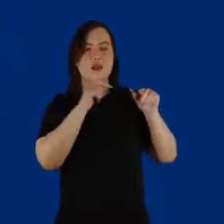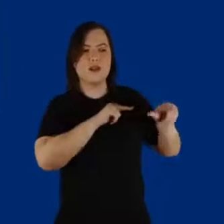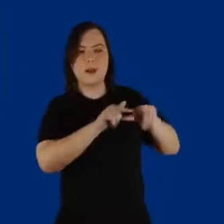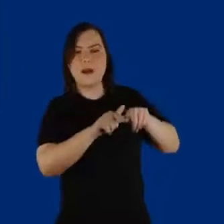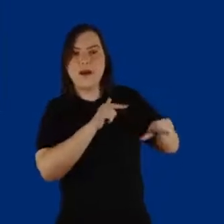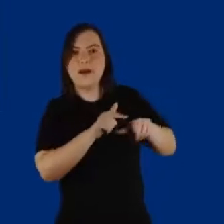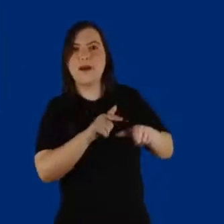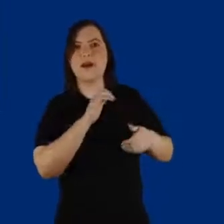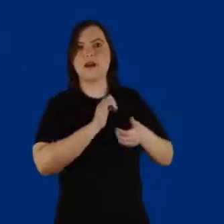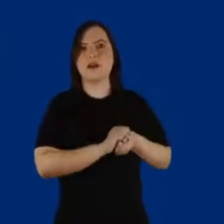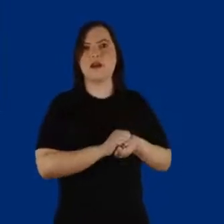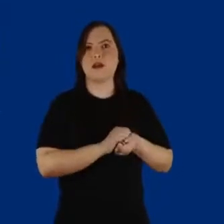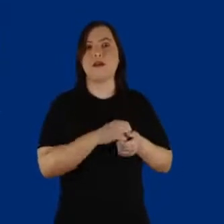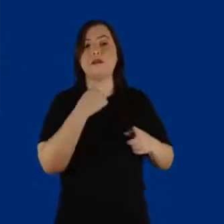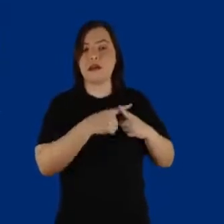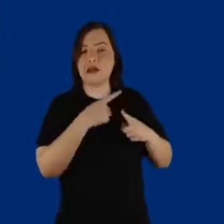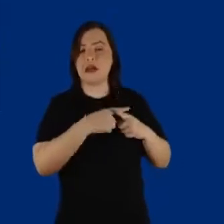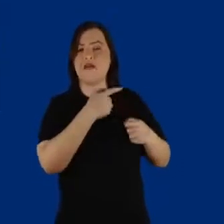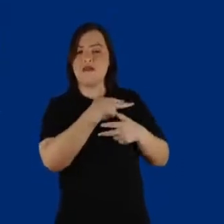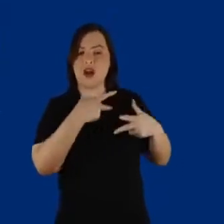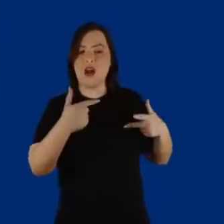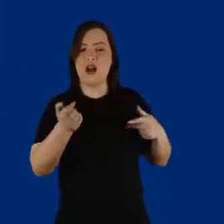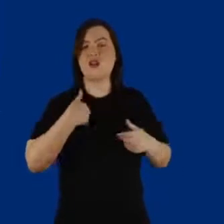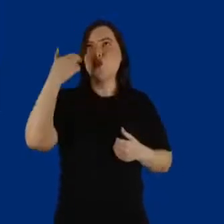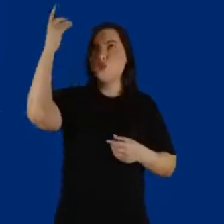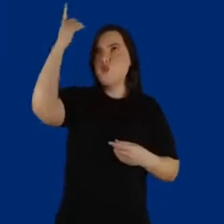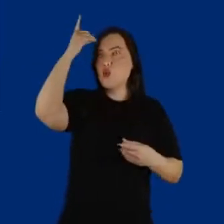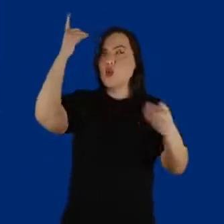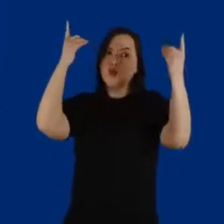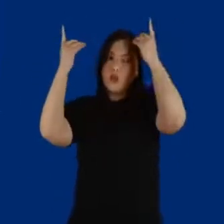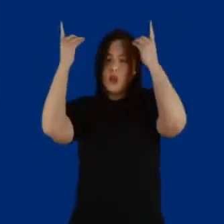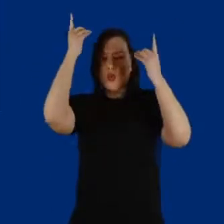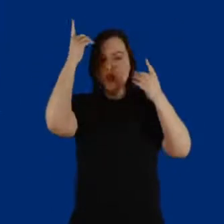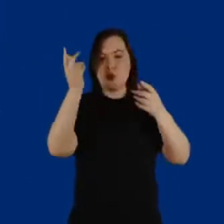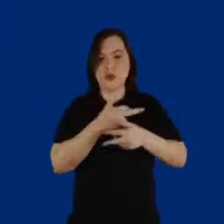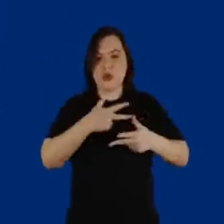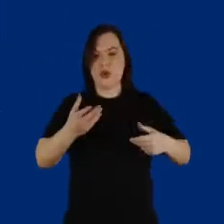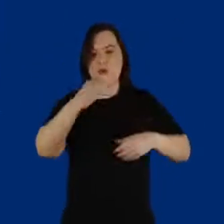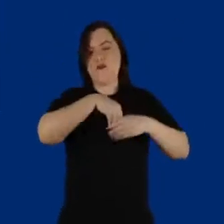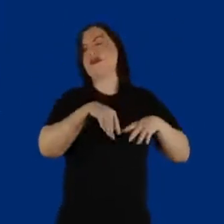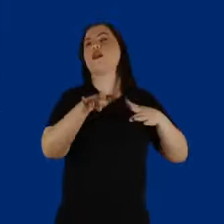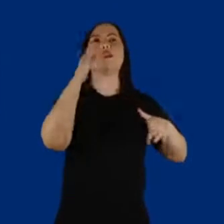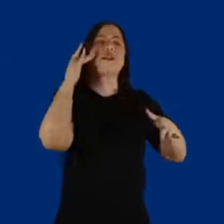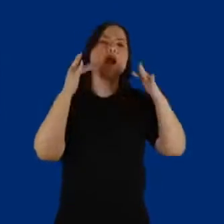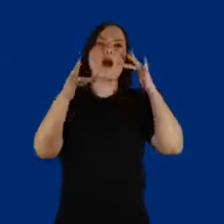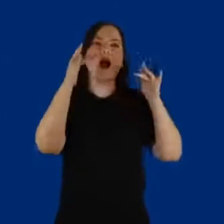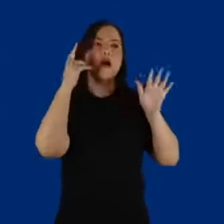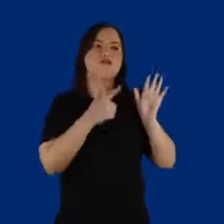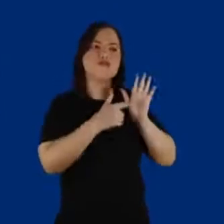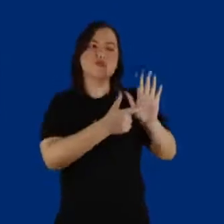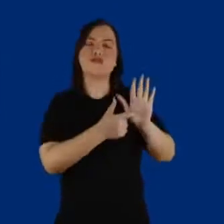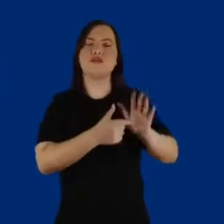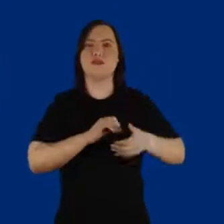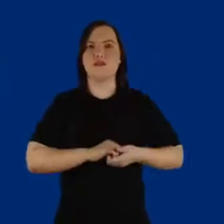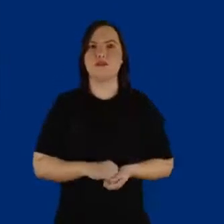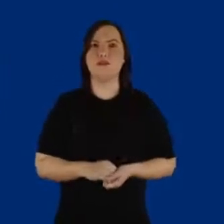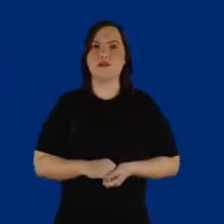trabalhar, né? Porque tem tantos talentos para montar uma peça, um teatro.